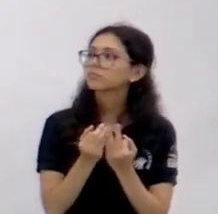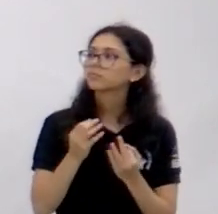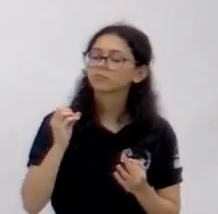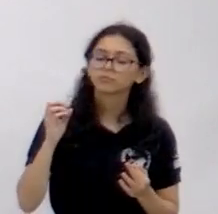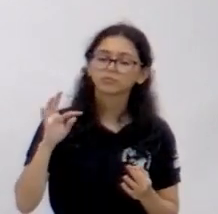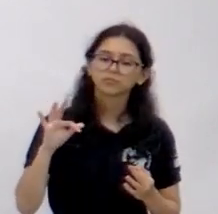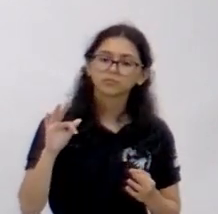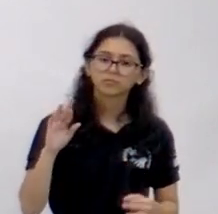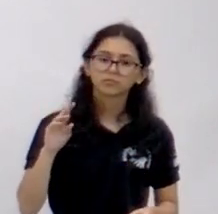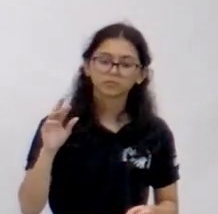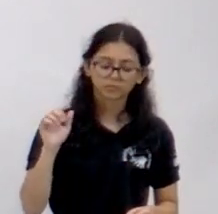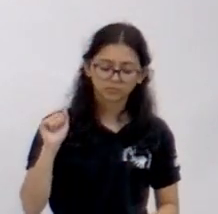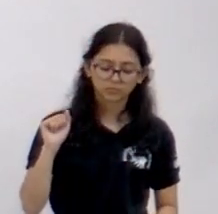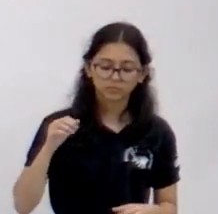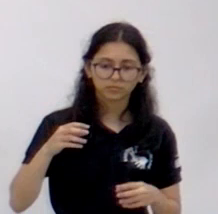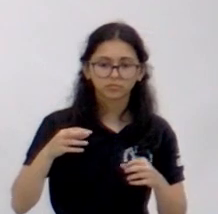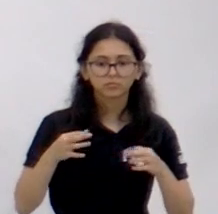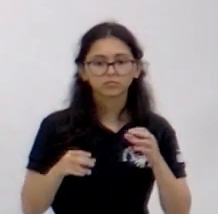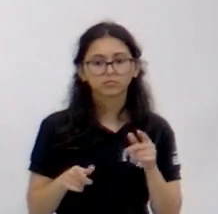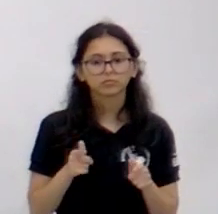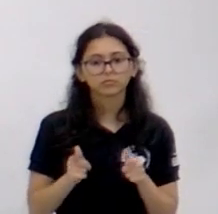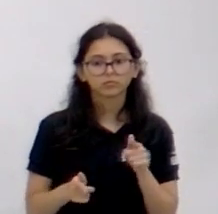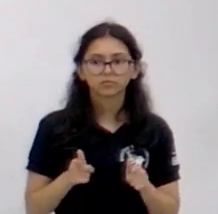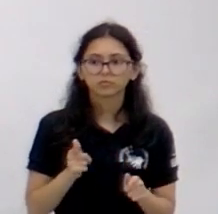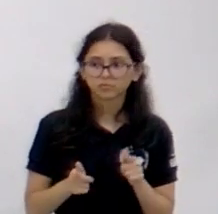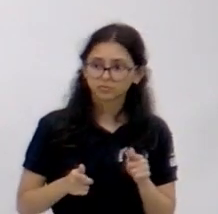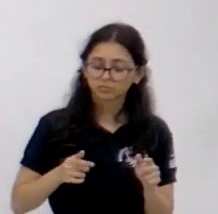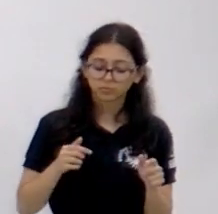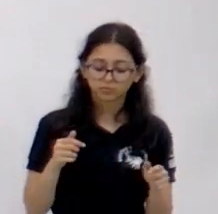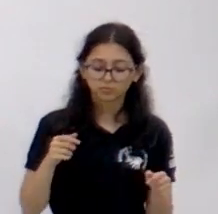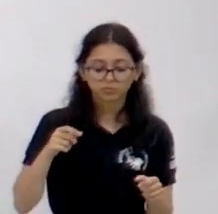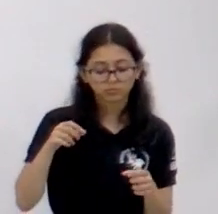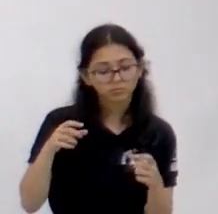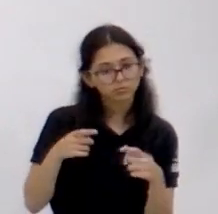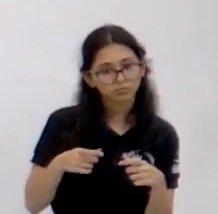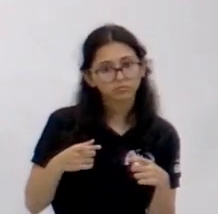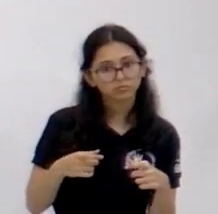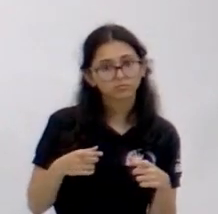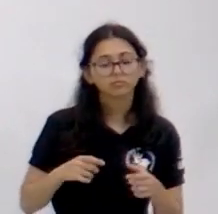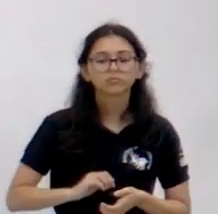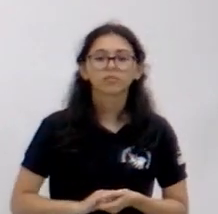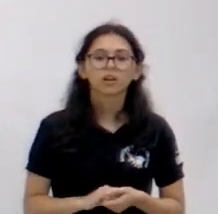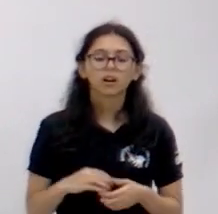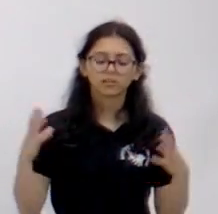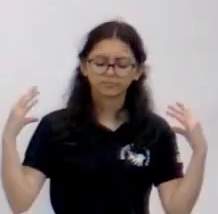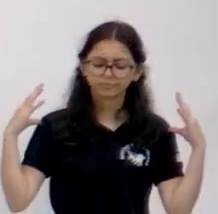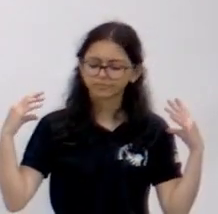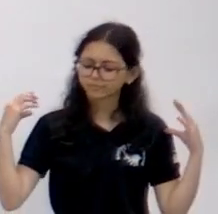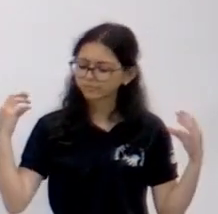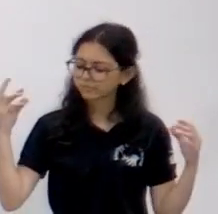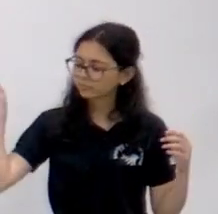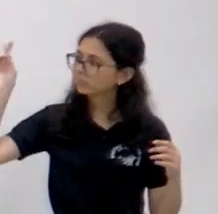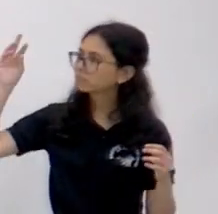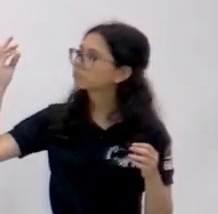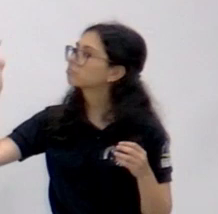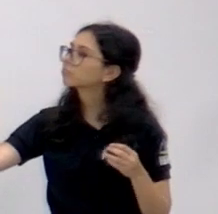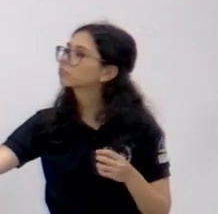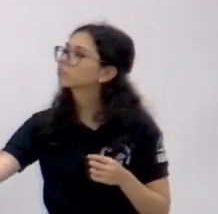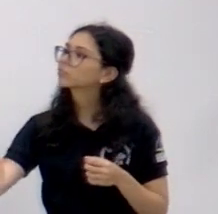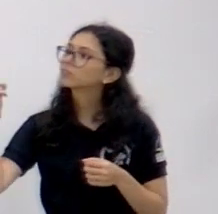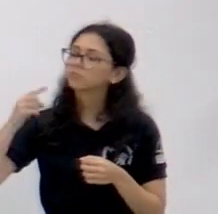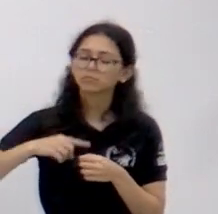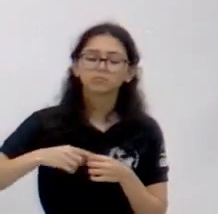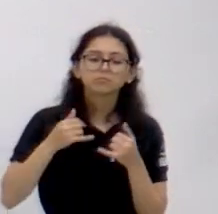trigo no lagar, para o pôr a salvo dos midianitas. Então o anjo do Senhor lhe apareceu e lhe disse,